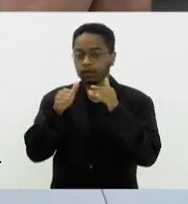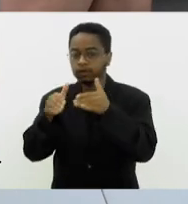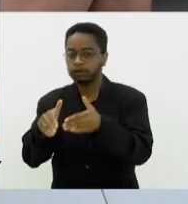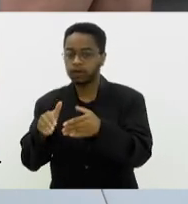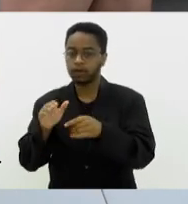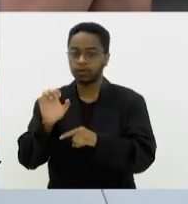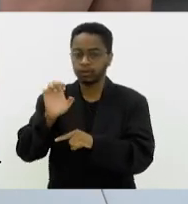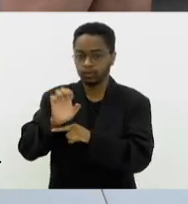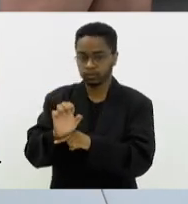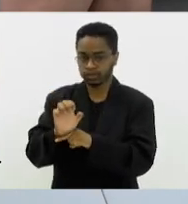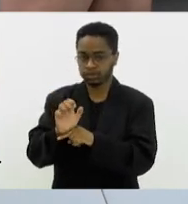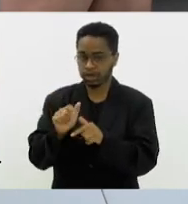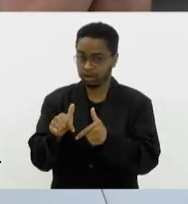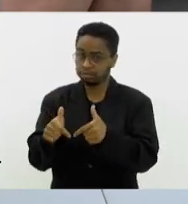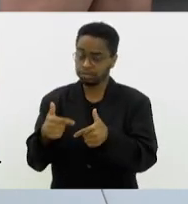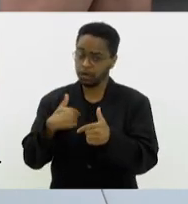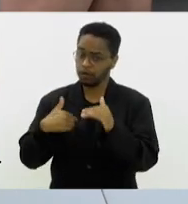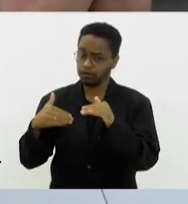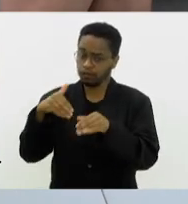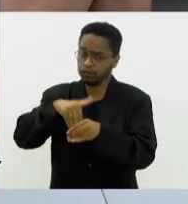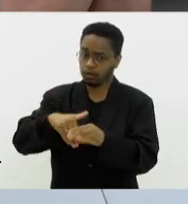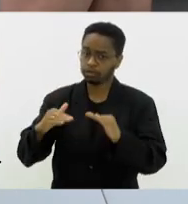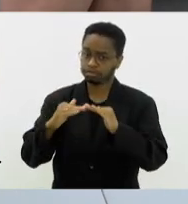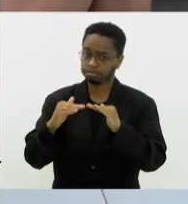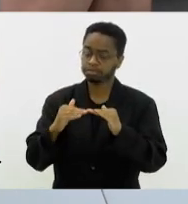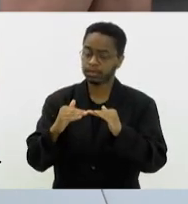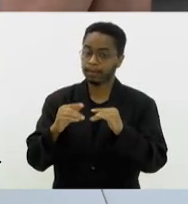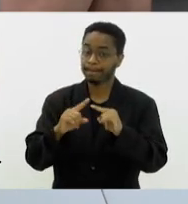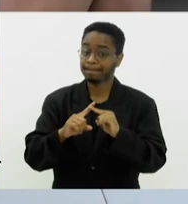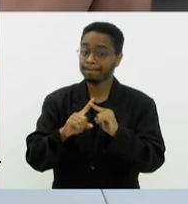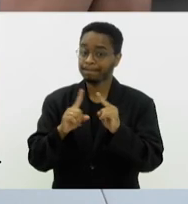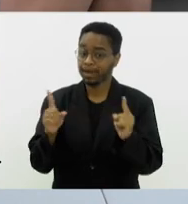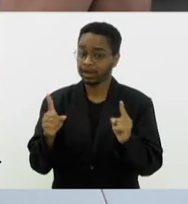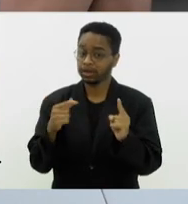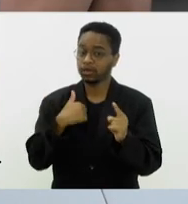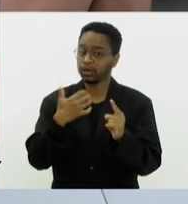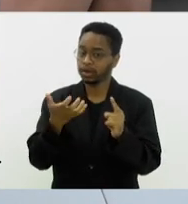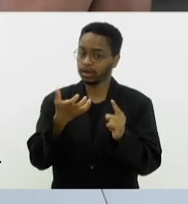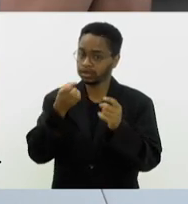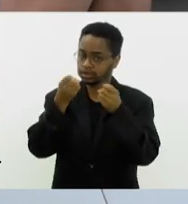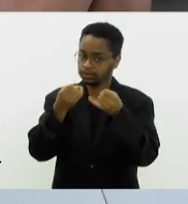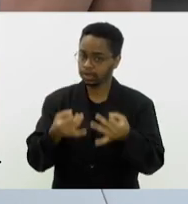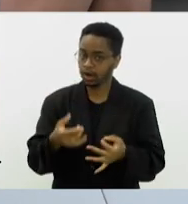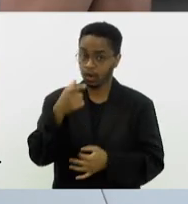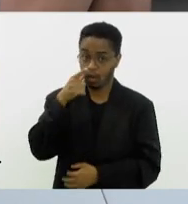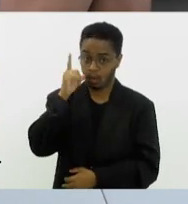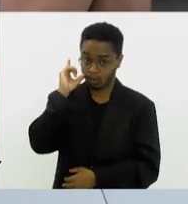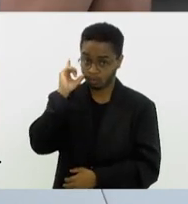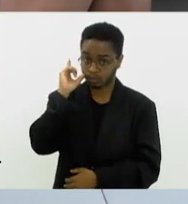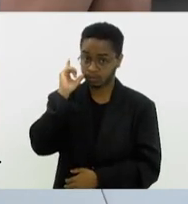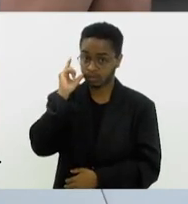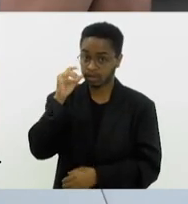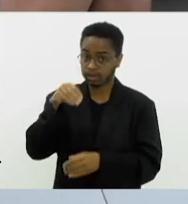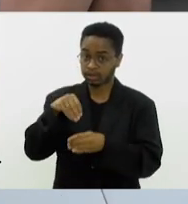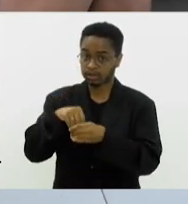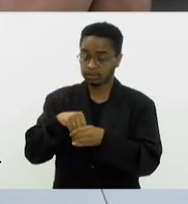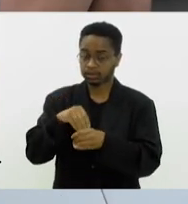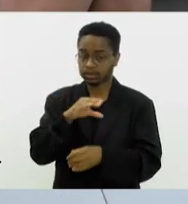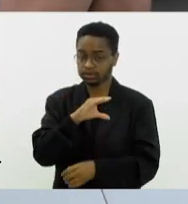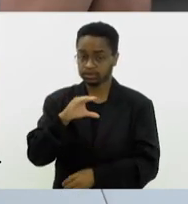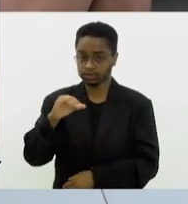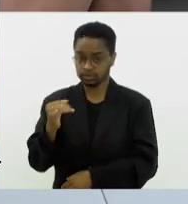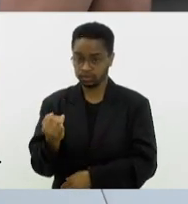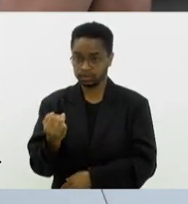estatizante, vou votar favorável. Mas queria realçar que ontem, na CCJ,